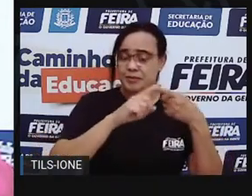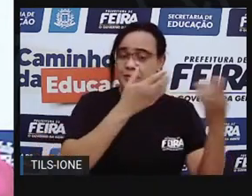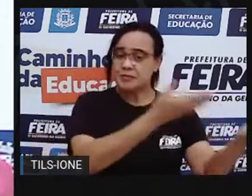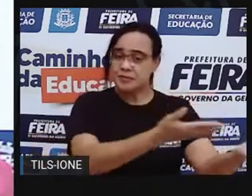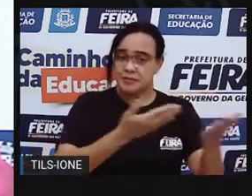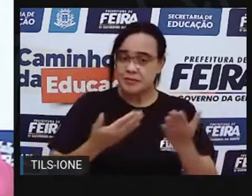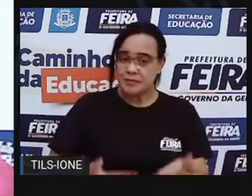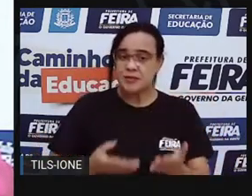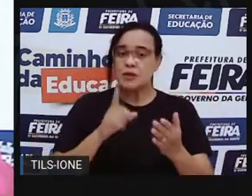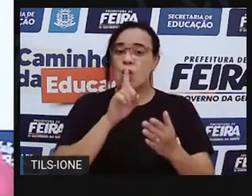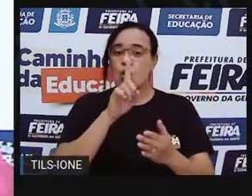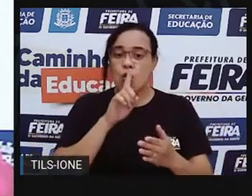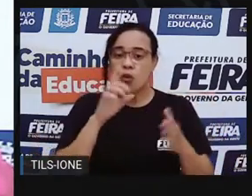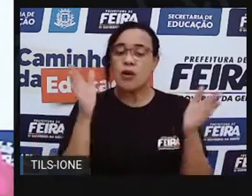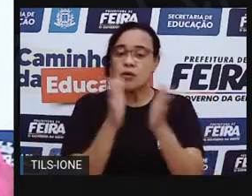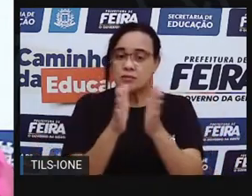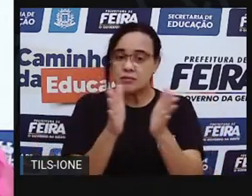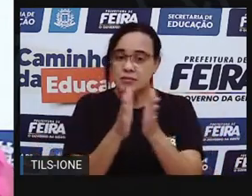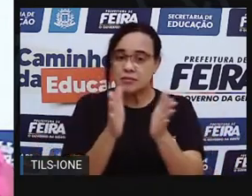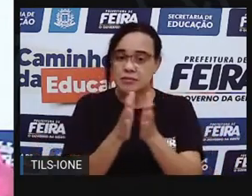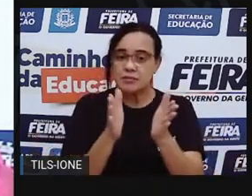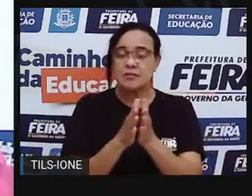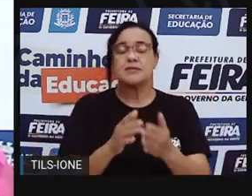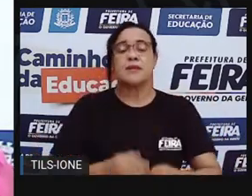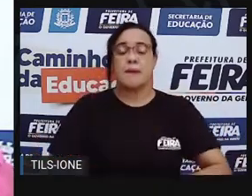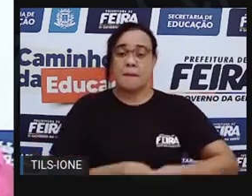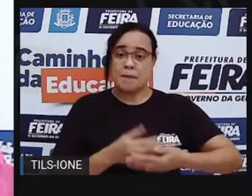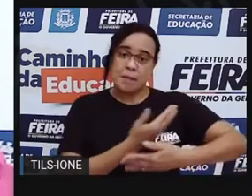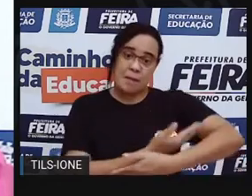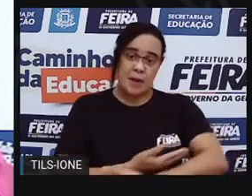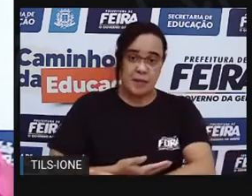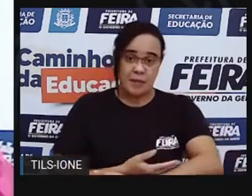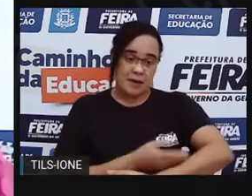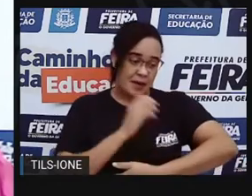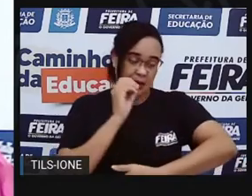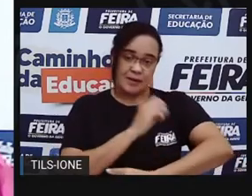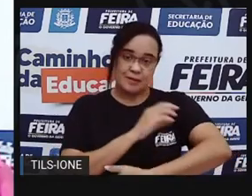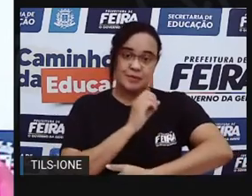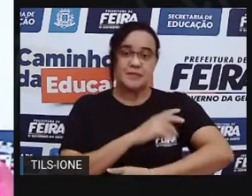aniversário, de batizado,